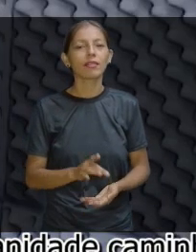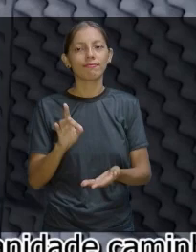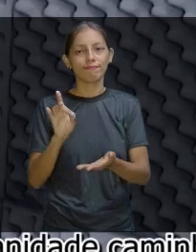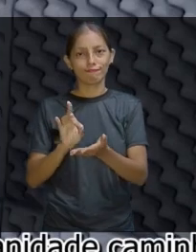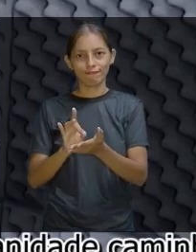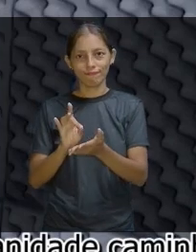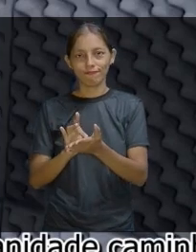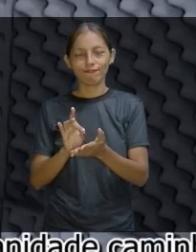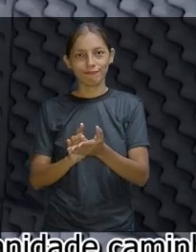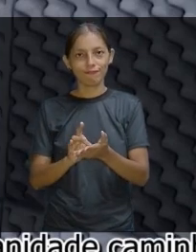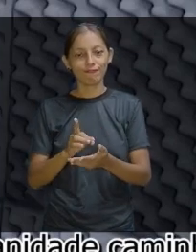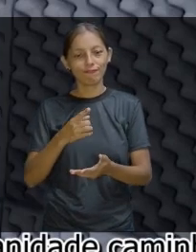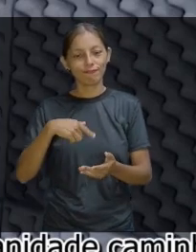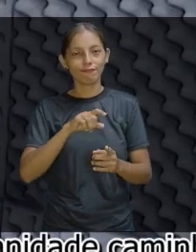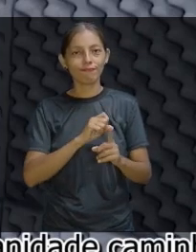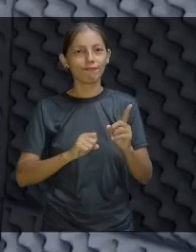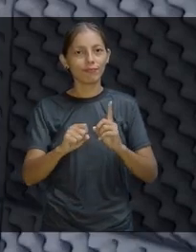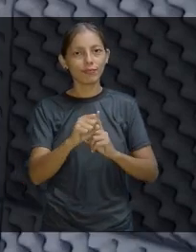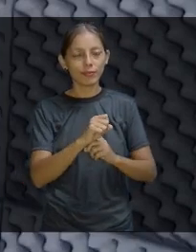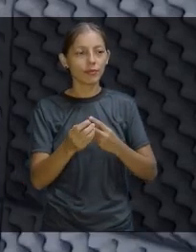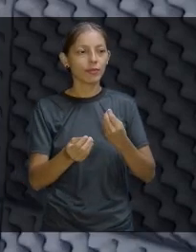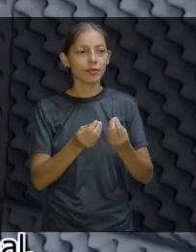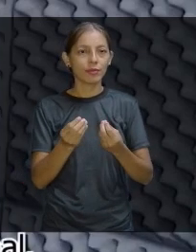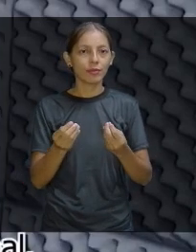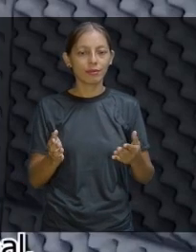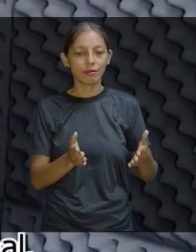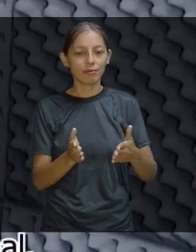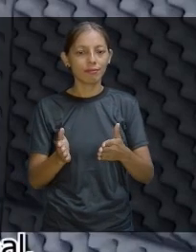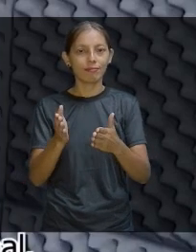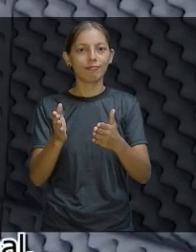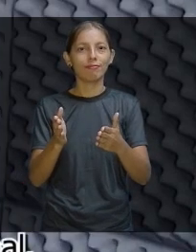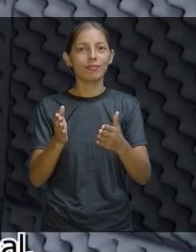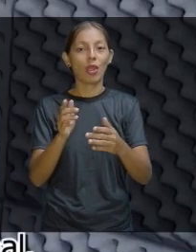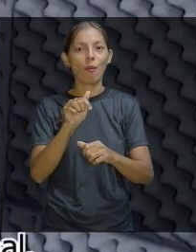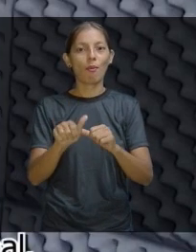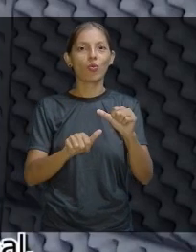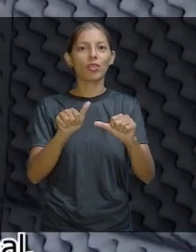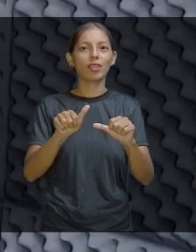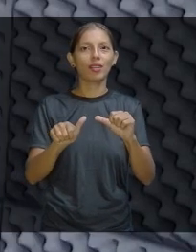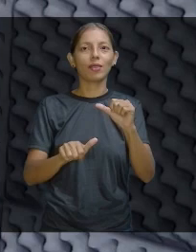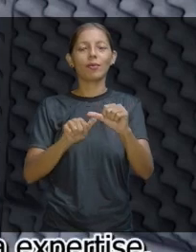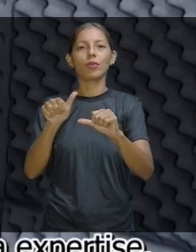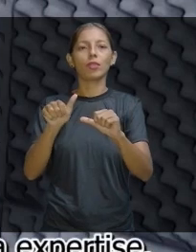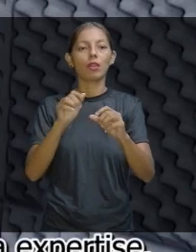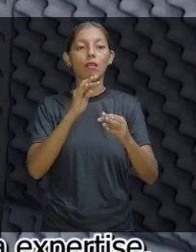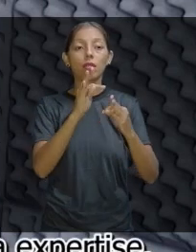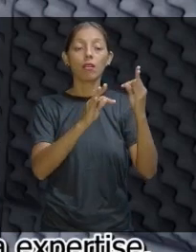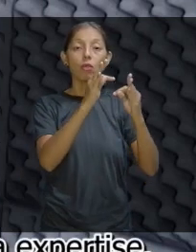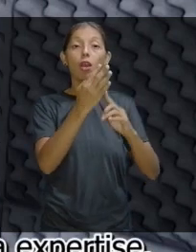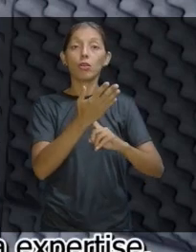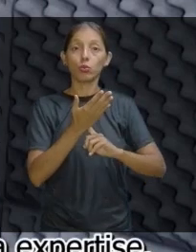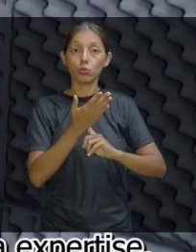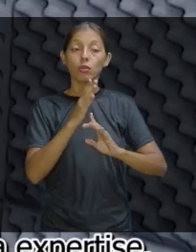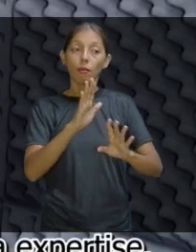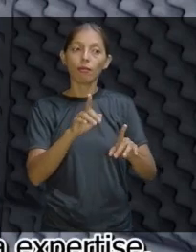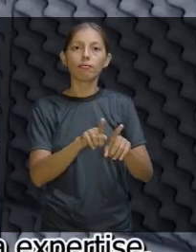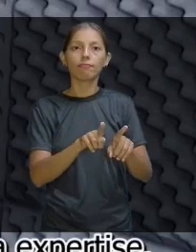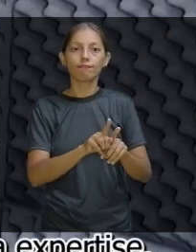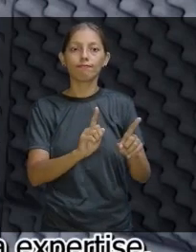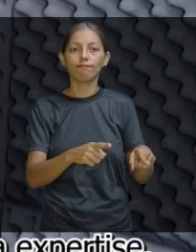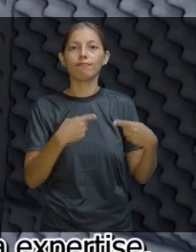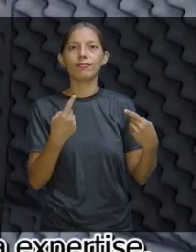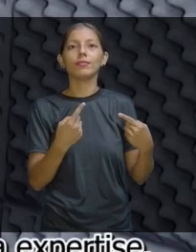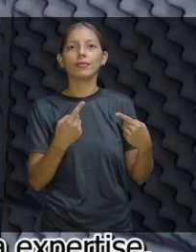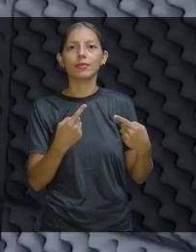como a sociedade, como a humanidade caminha. A tecnologia ela vem para o bem e vem para o mal. Ela serve das duas maneiras. Foco no